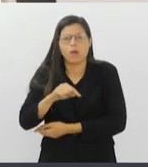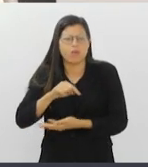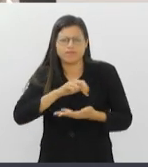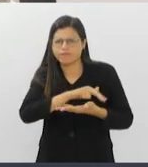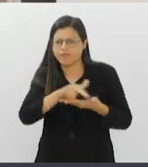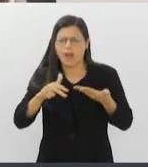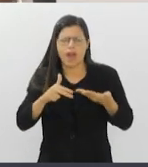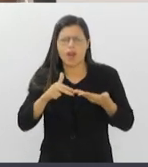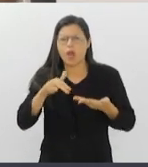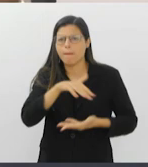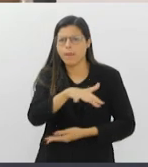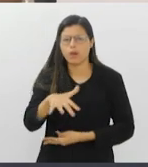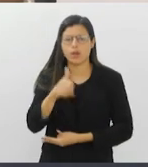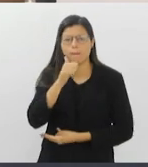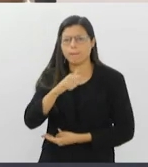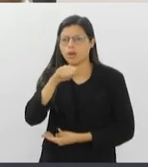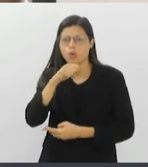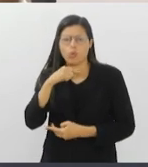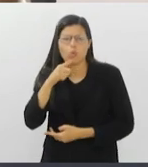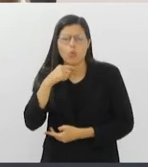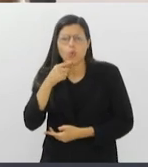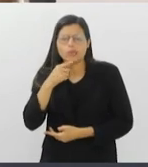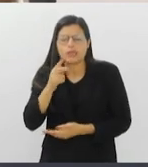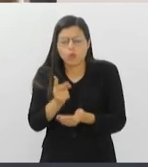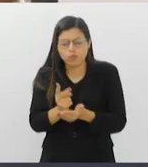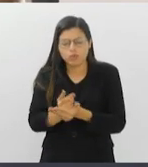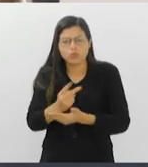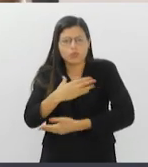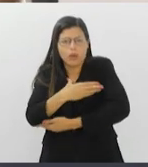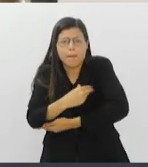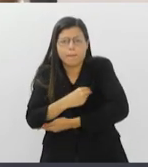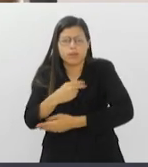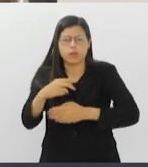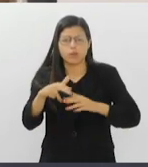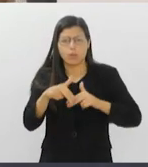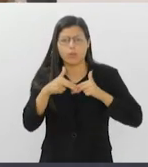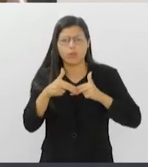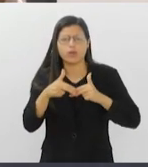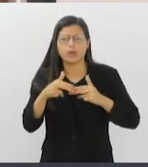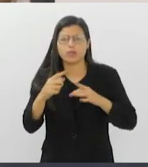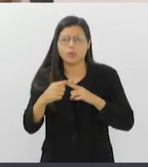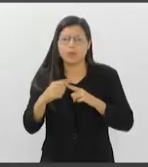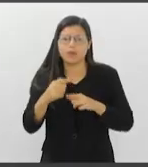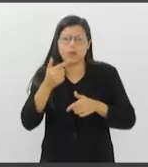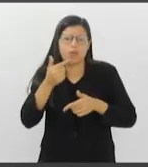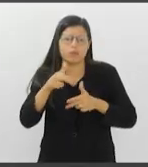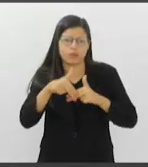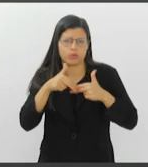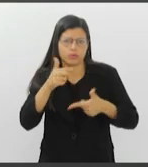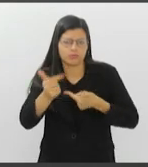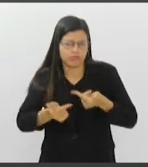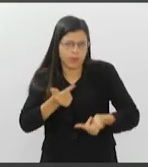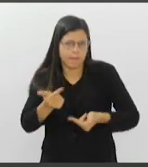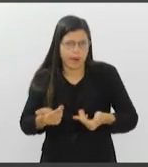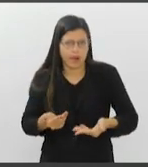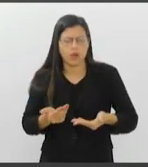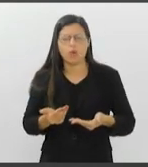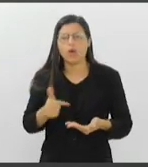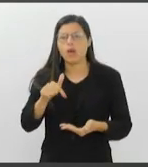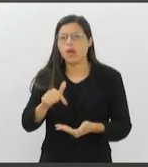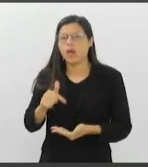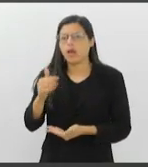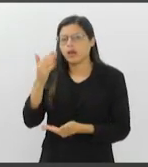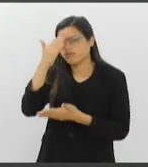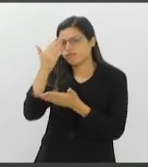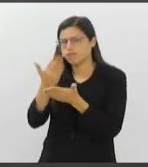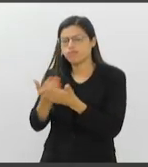mães não conseguem seguir com a amamentação devido às condições precárias de trabalho. Para ela, é fundamental garantir